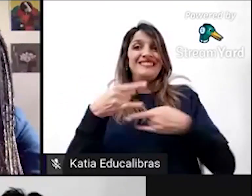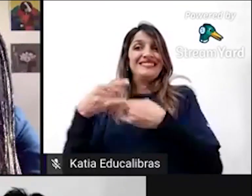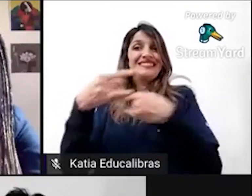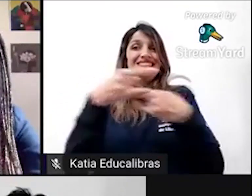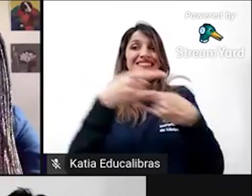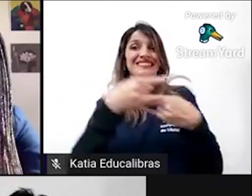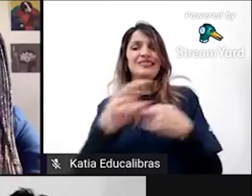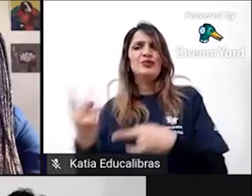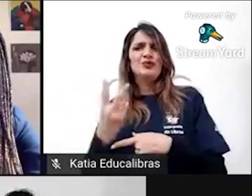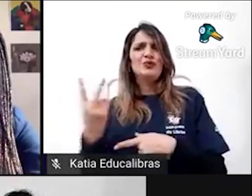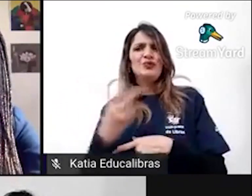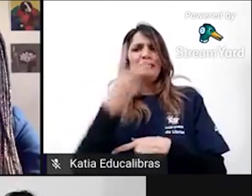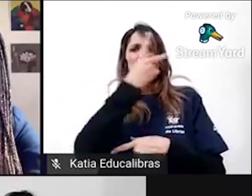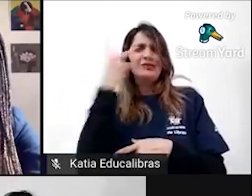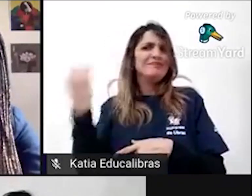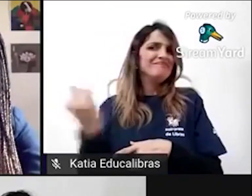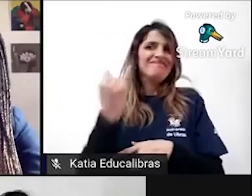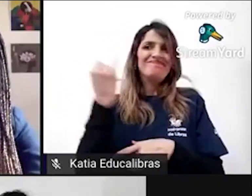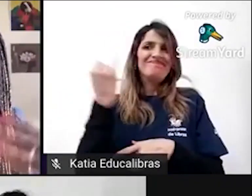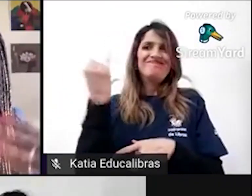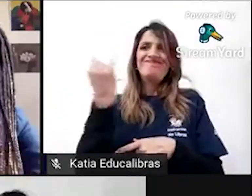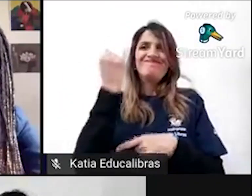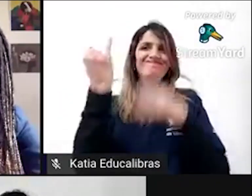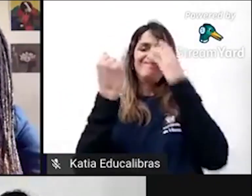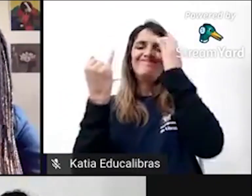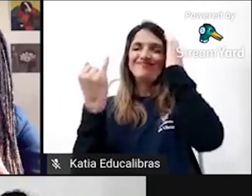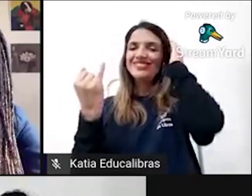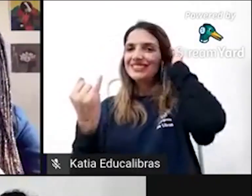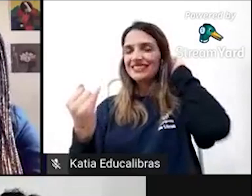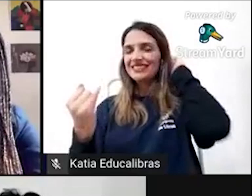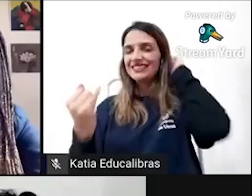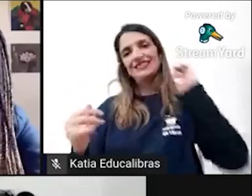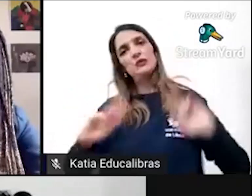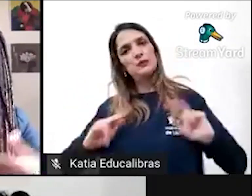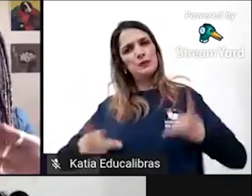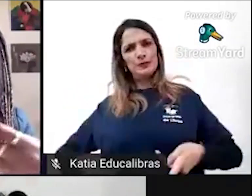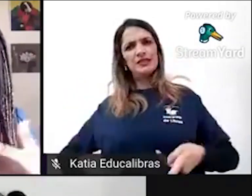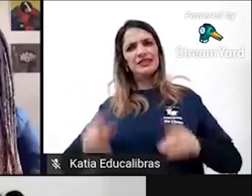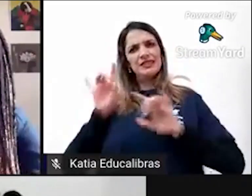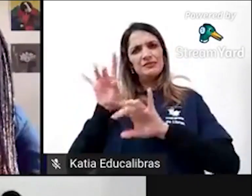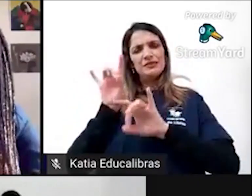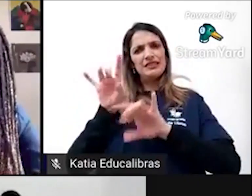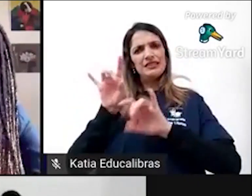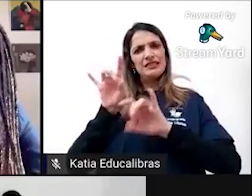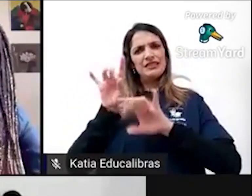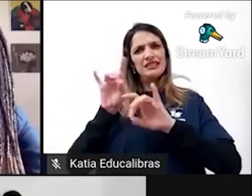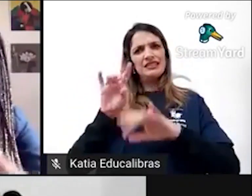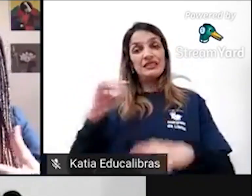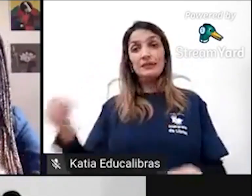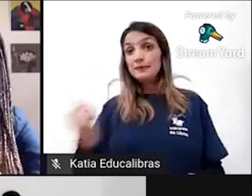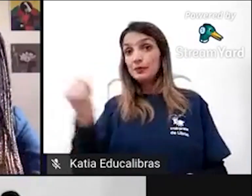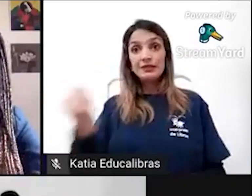pessoas tão potentes, com duas pessoas tão especiais, com duas pessoas tão importantes,